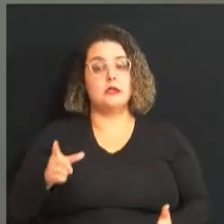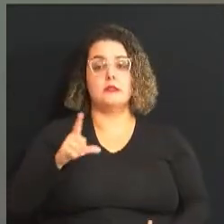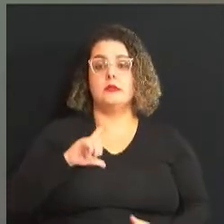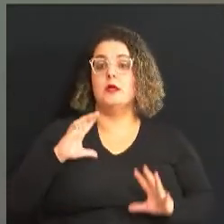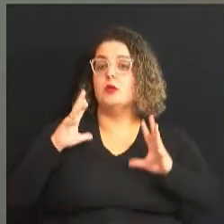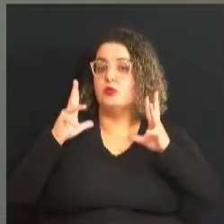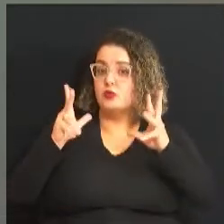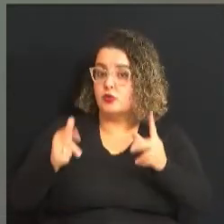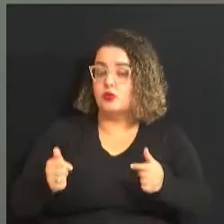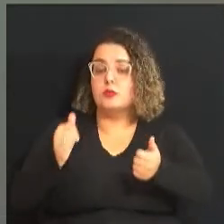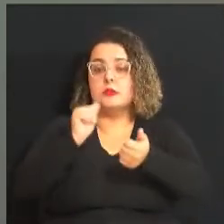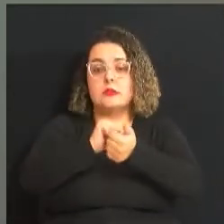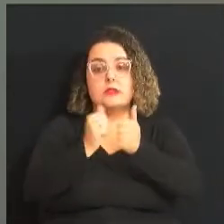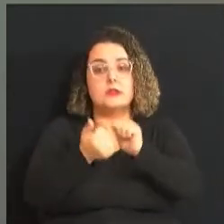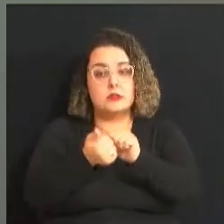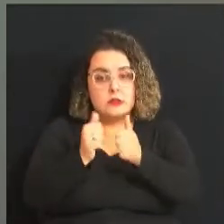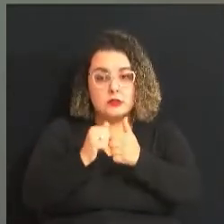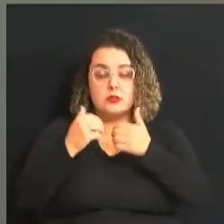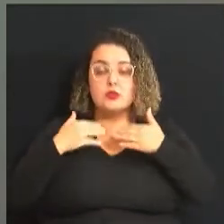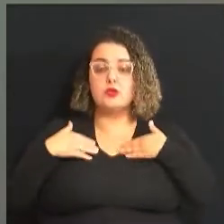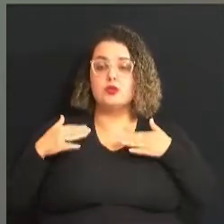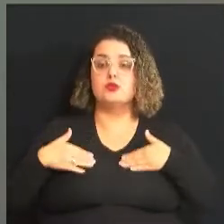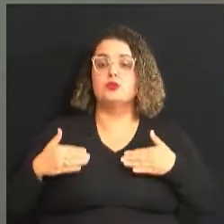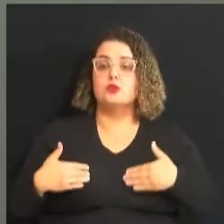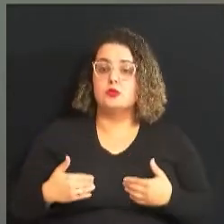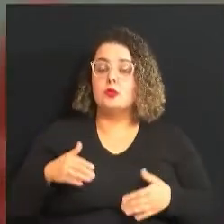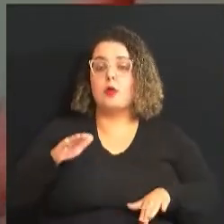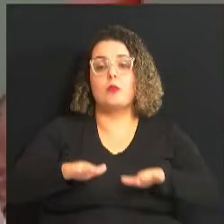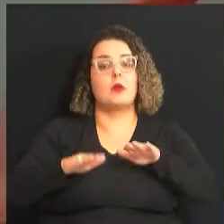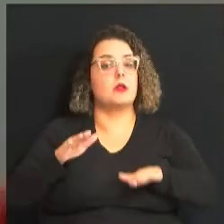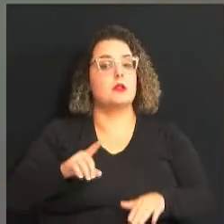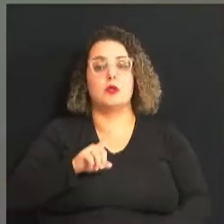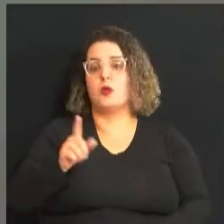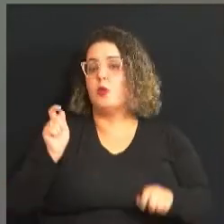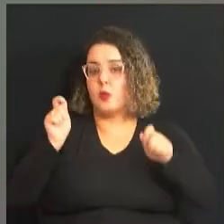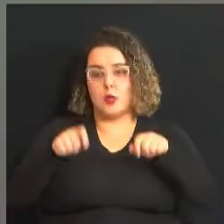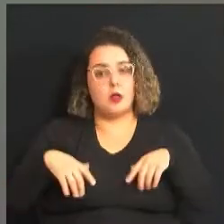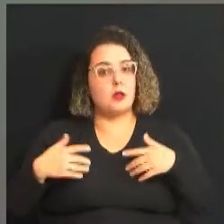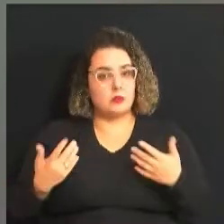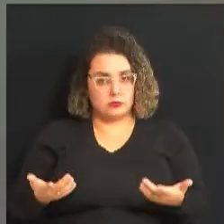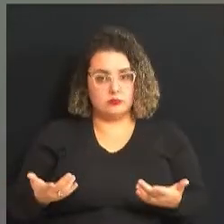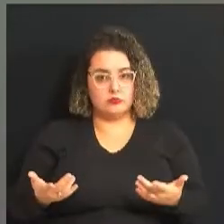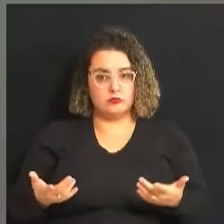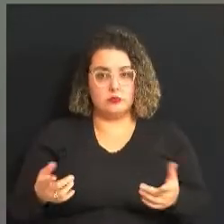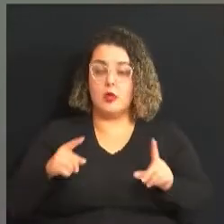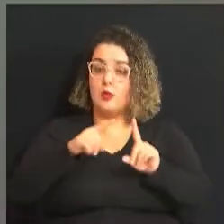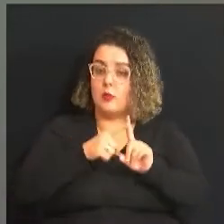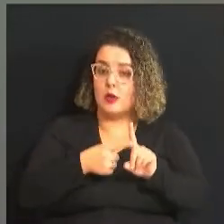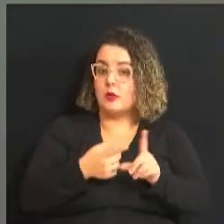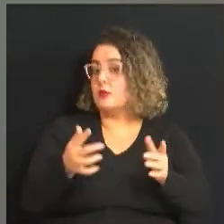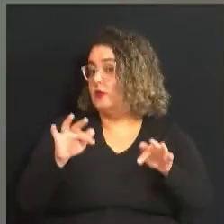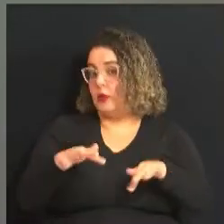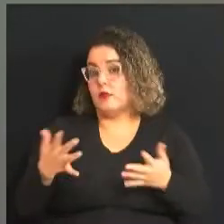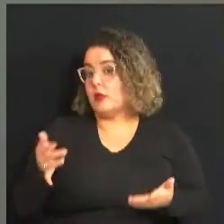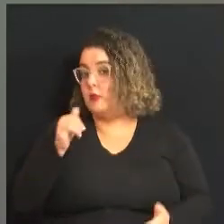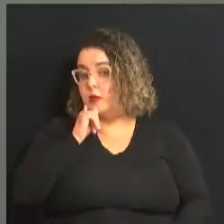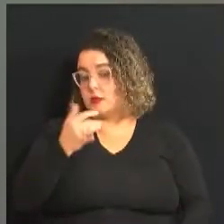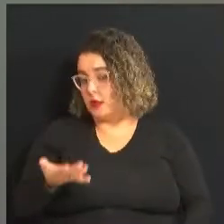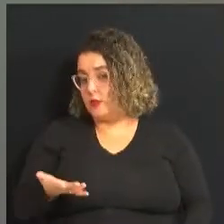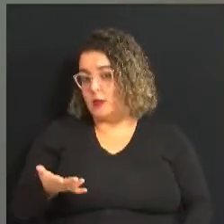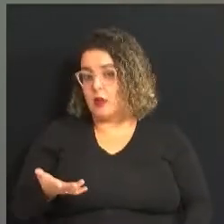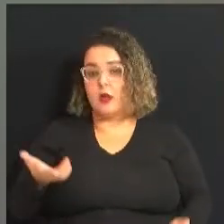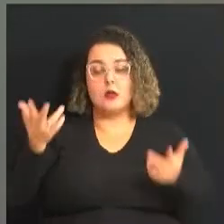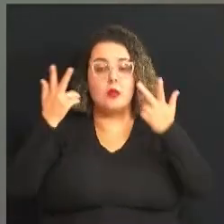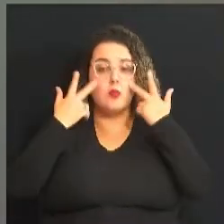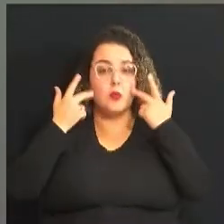essas adaptações do corpo, às vezes não é o suficiente para que uma gravidez chegue até o final, por exemplo. Então, é muito comum numa